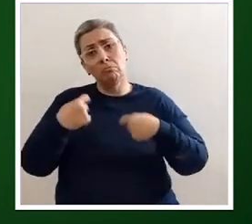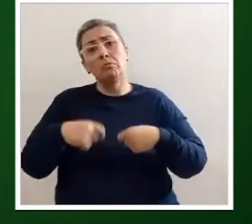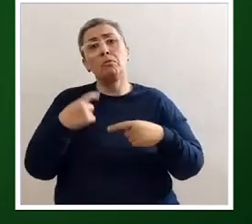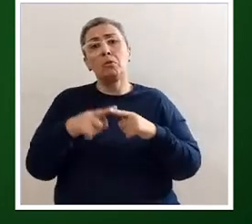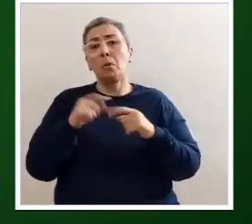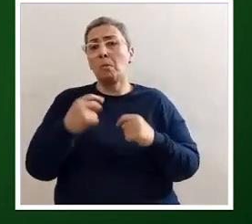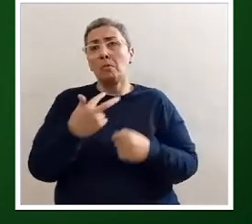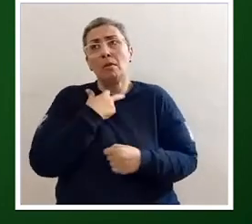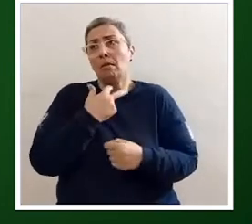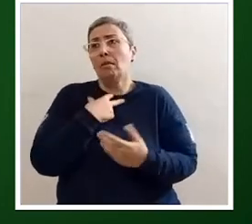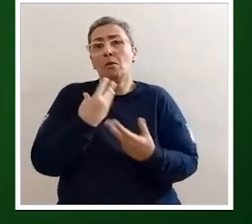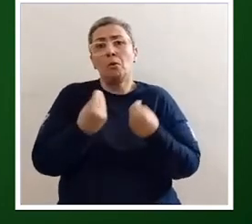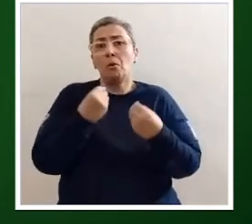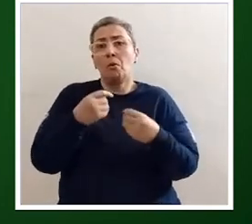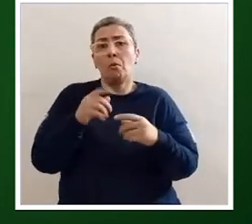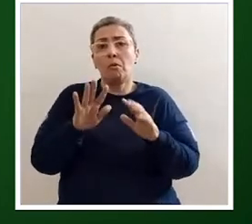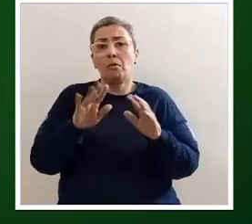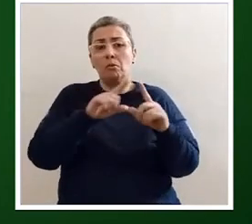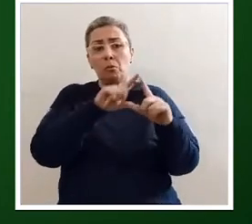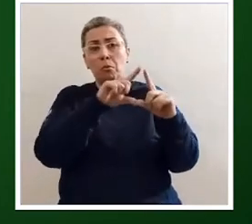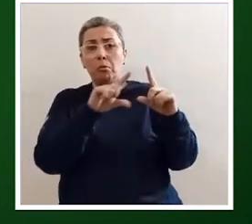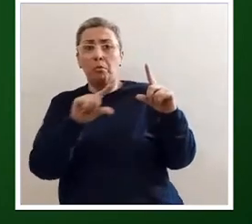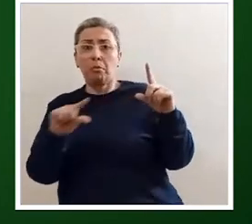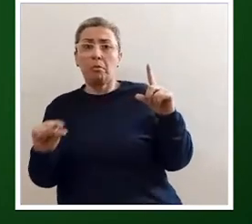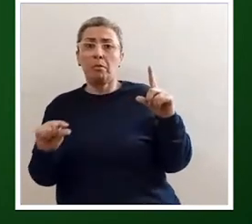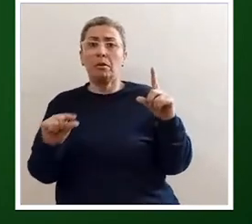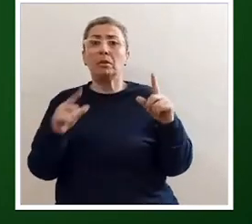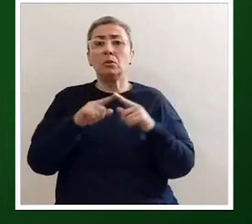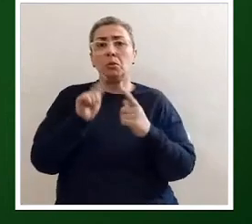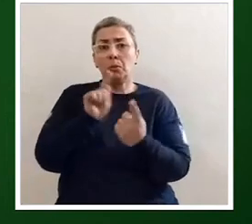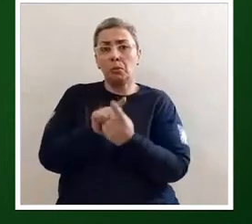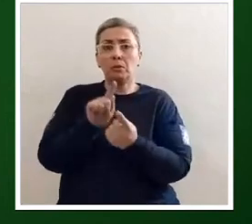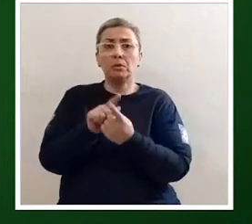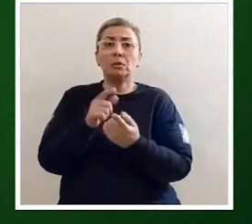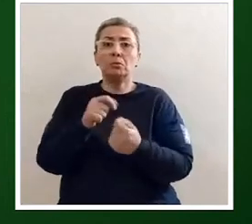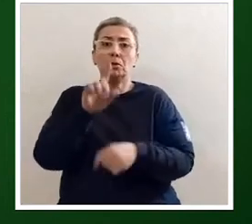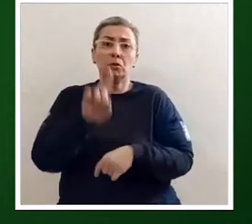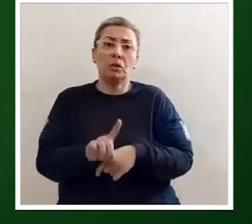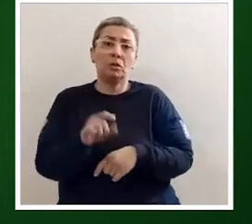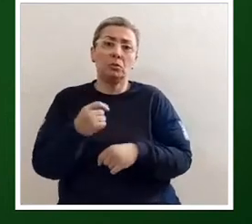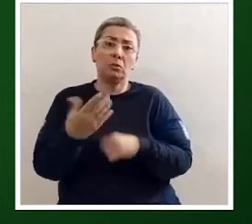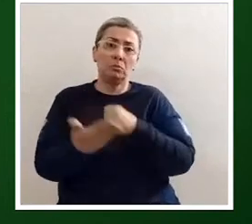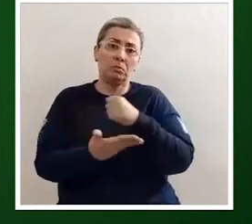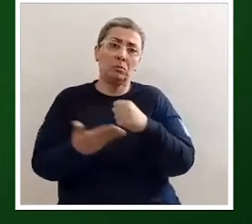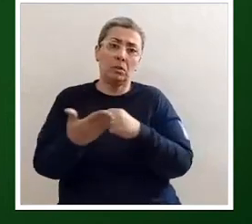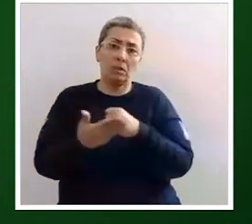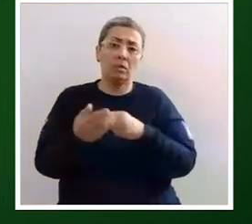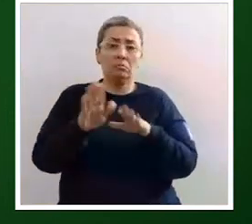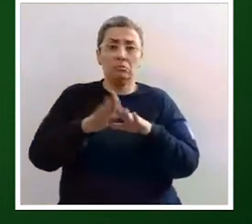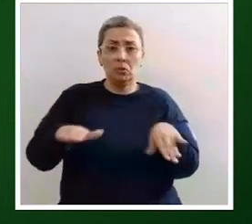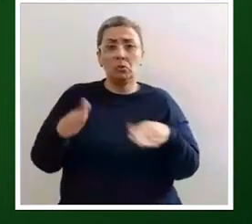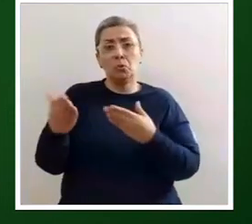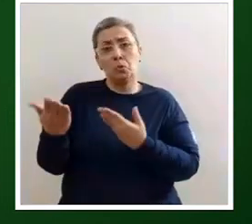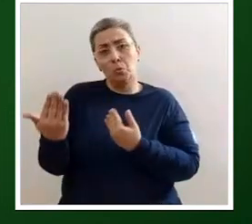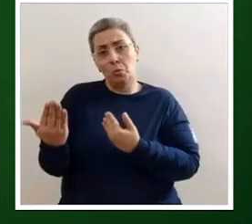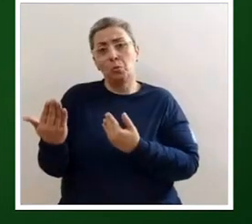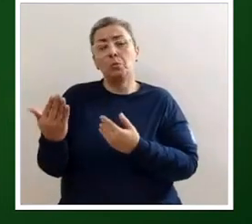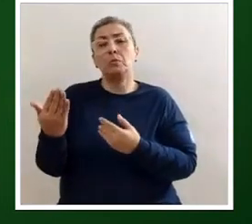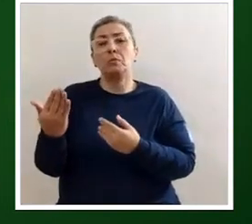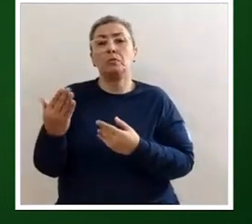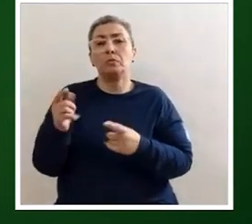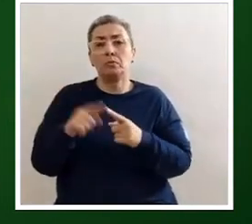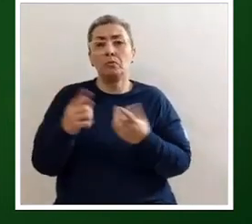permitir que haja uma queda né de atendimento esses direitos estão fundamentais dessas crianças desses jovens